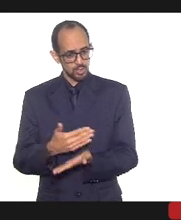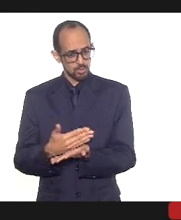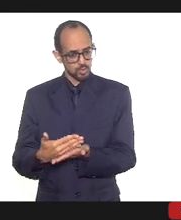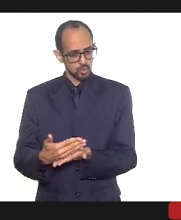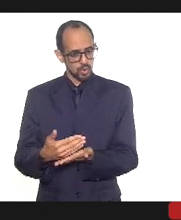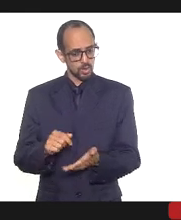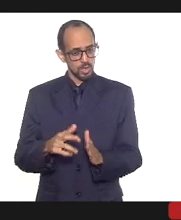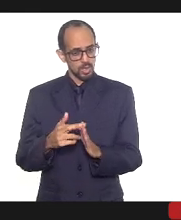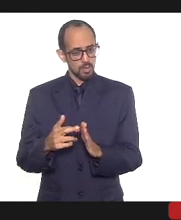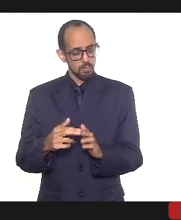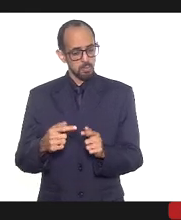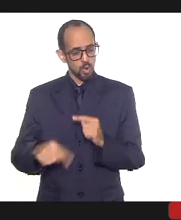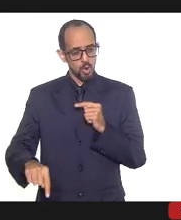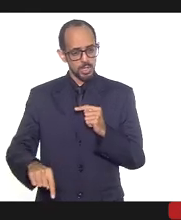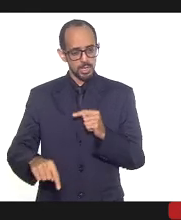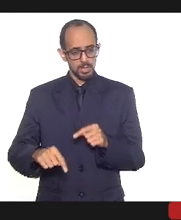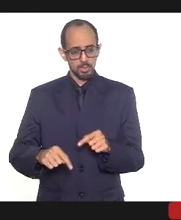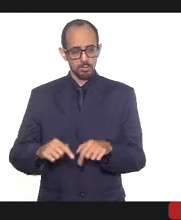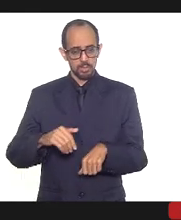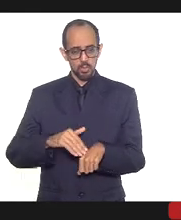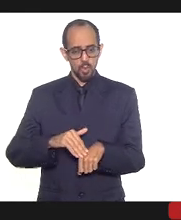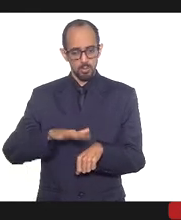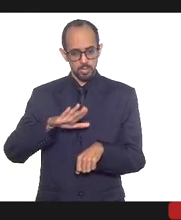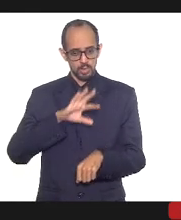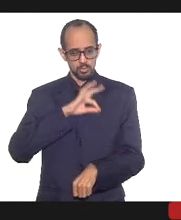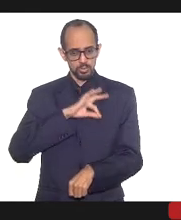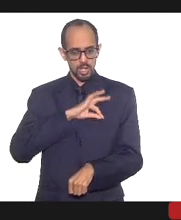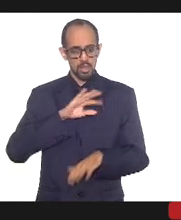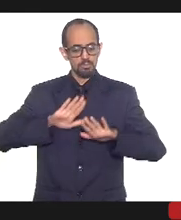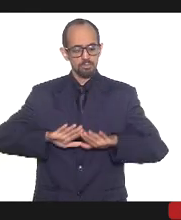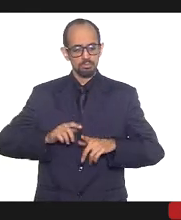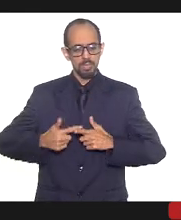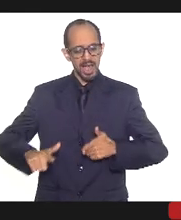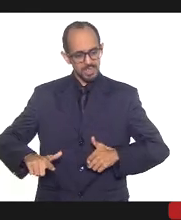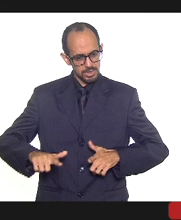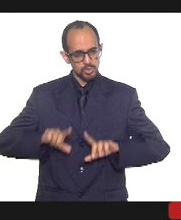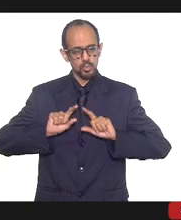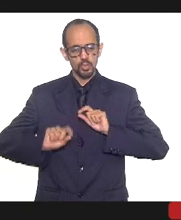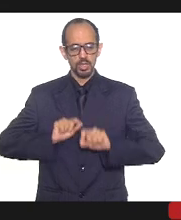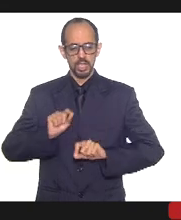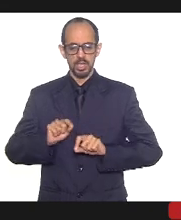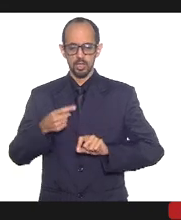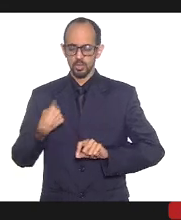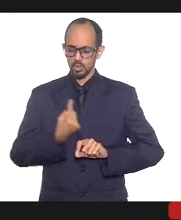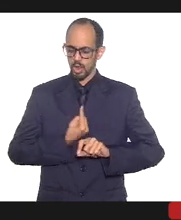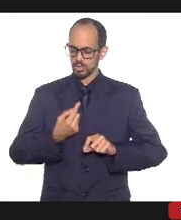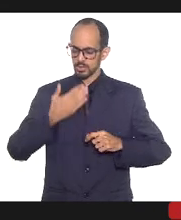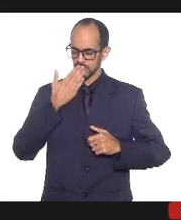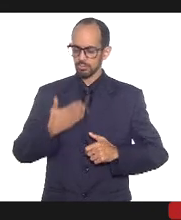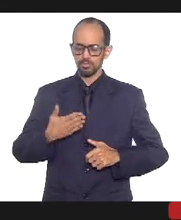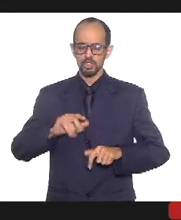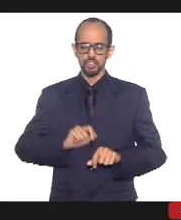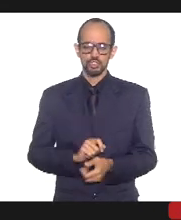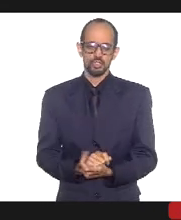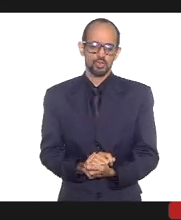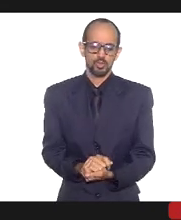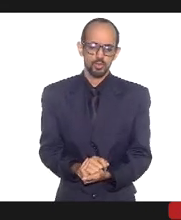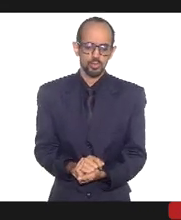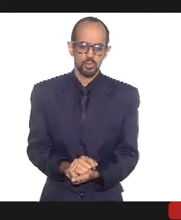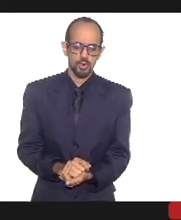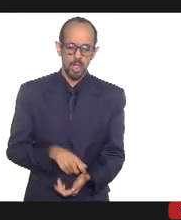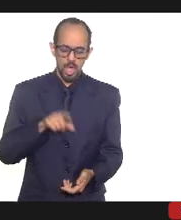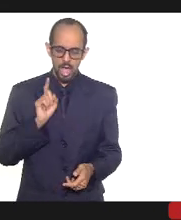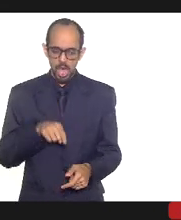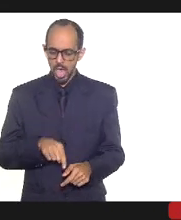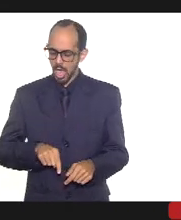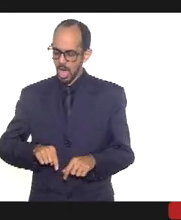de vencimento para os servidores públicos estaduais. No entanto, o que nós estamos pleiteando é a